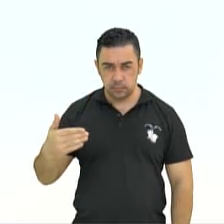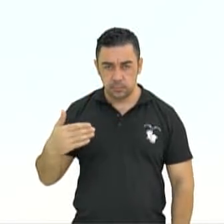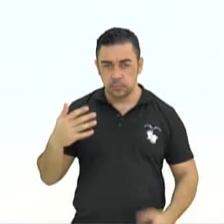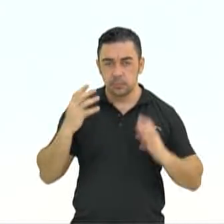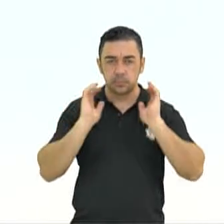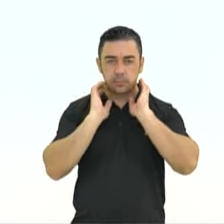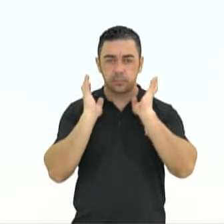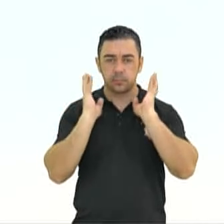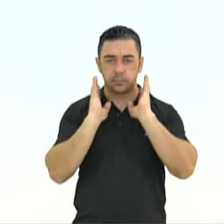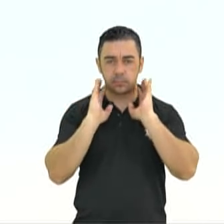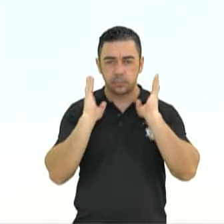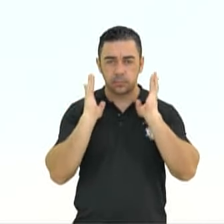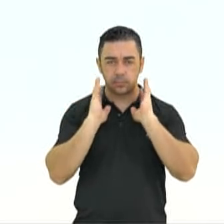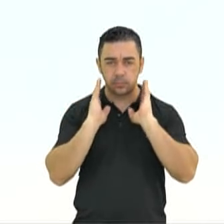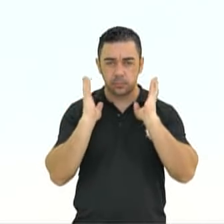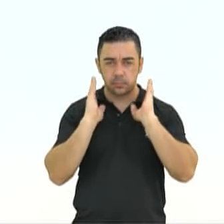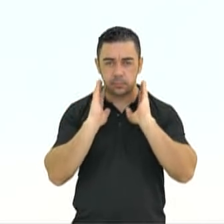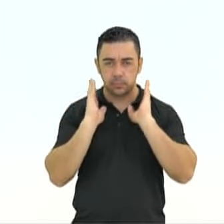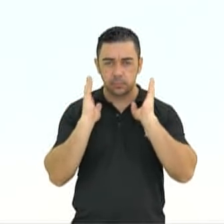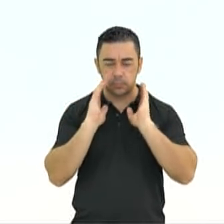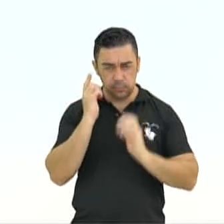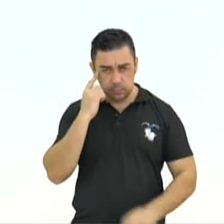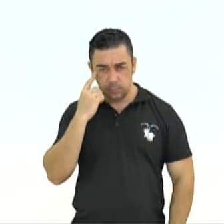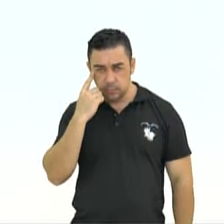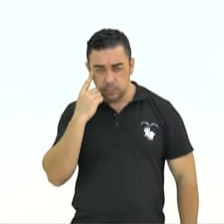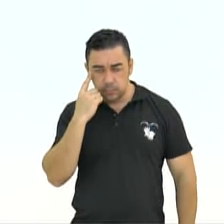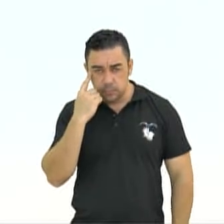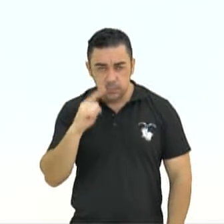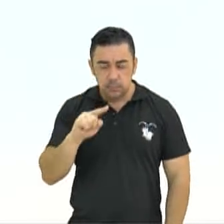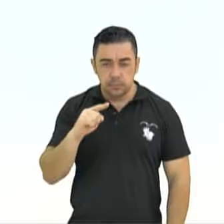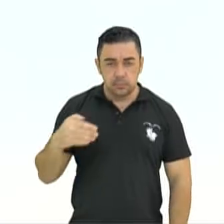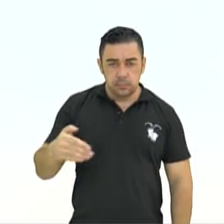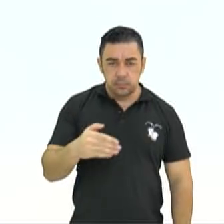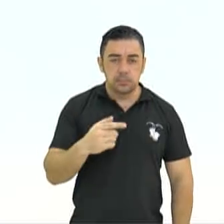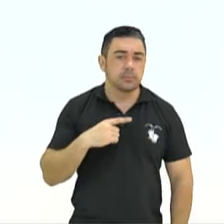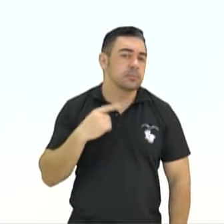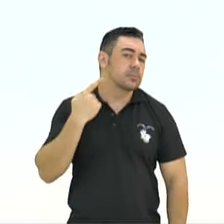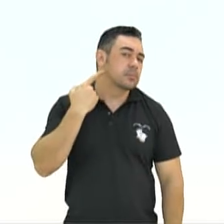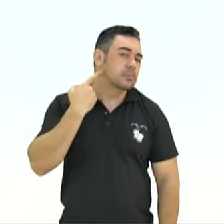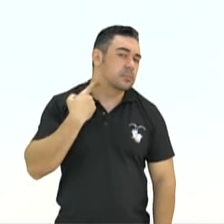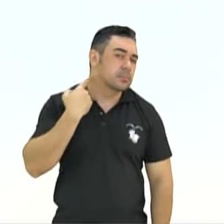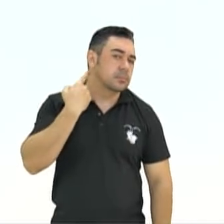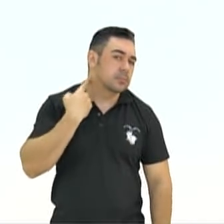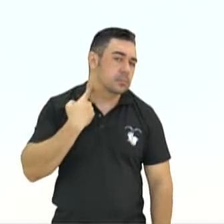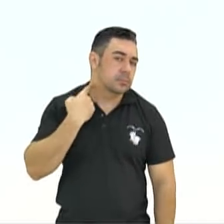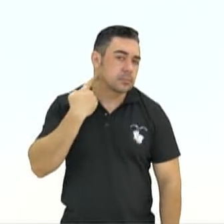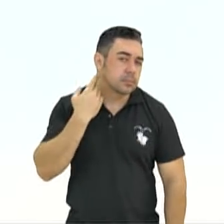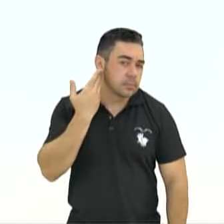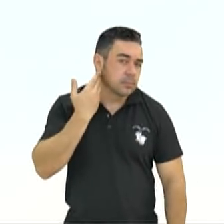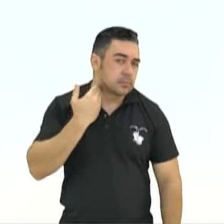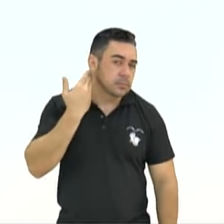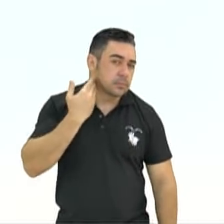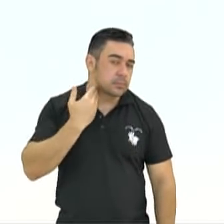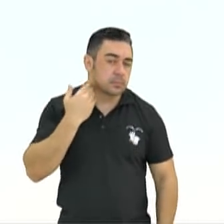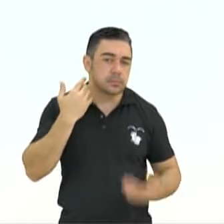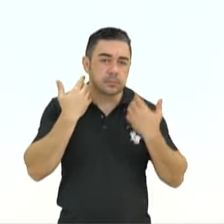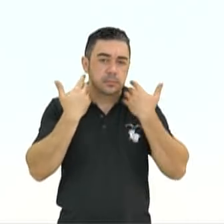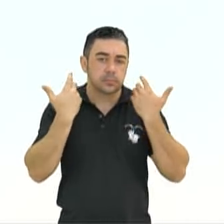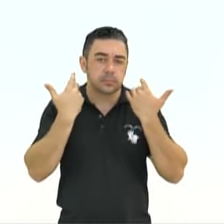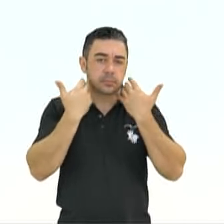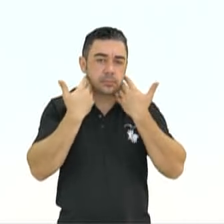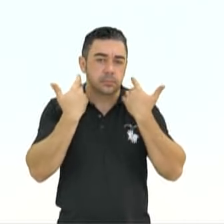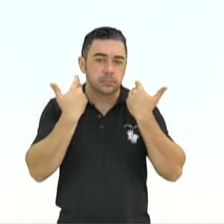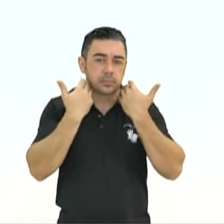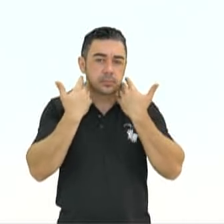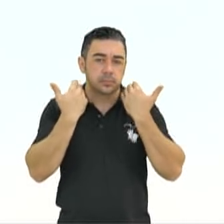Pesca e Pague, por exemplo? Foi pra praia e viu um peixe? Você vê que ele tem tipo um buraquinho nessa área aqui perto da cabeça? Ó? Isso aqui a gente chama de